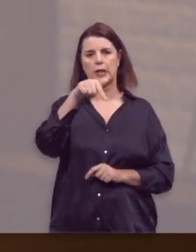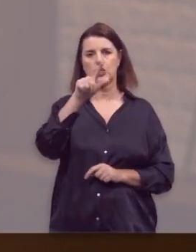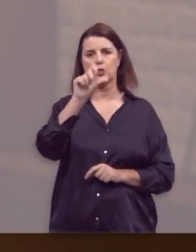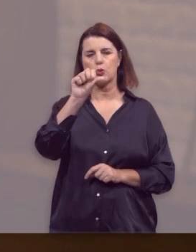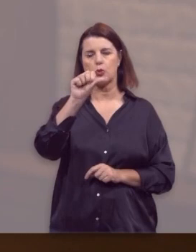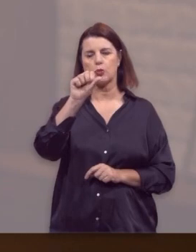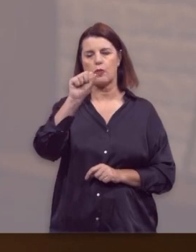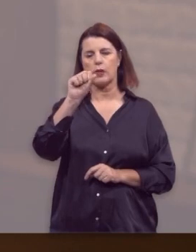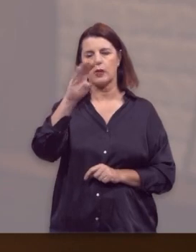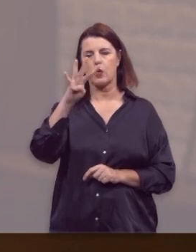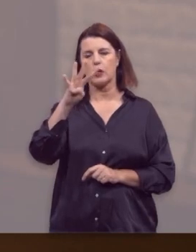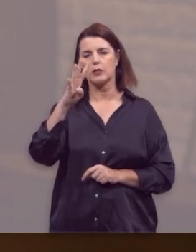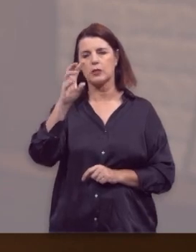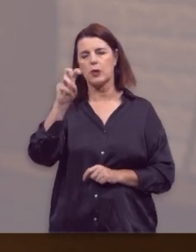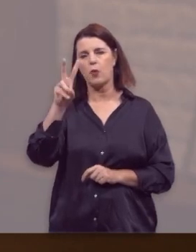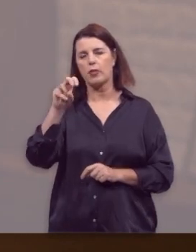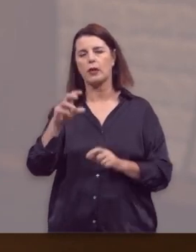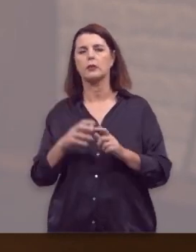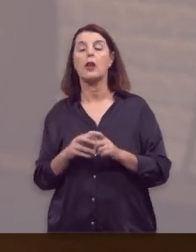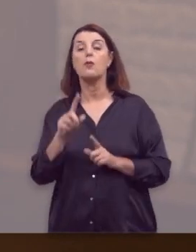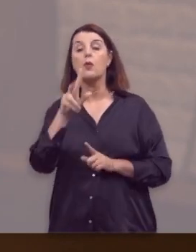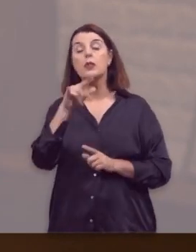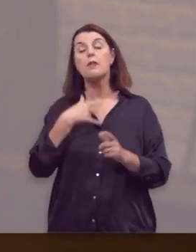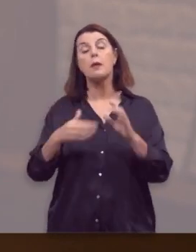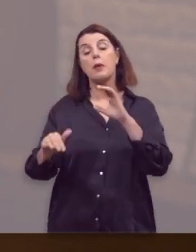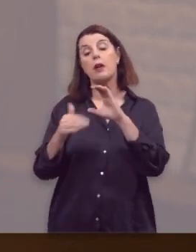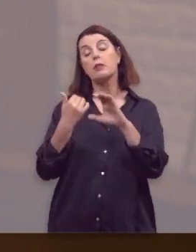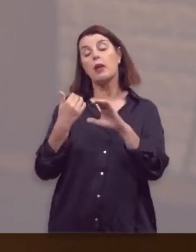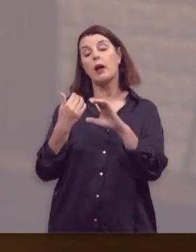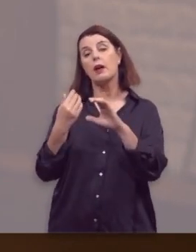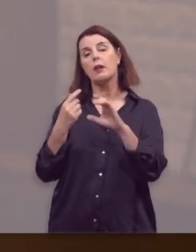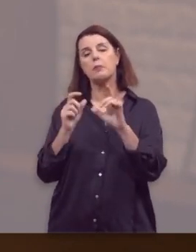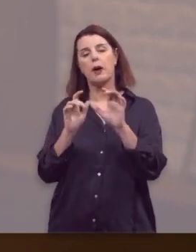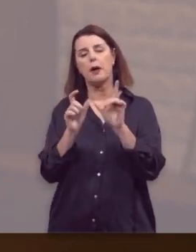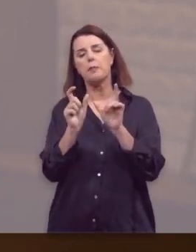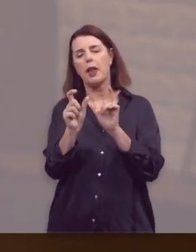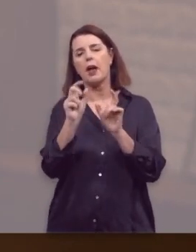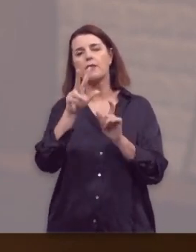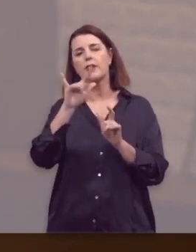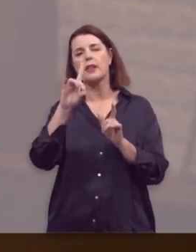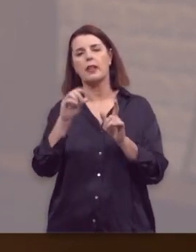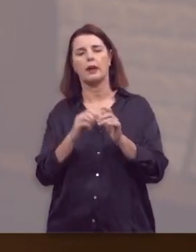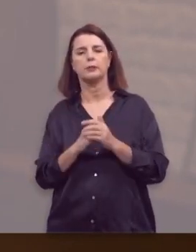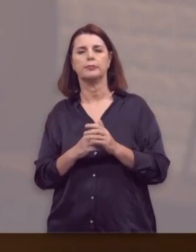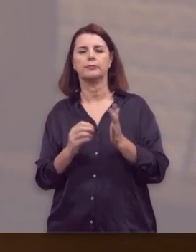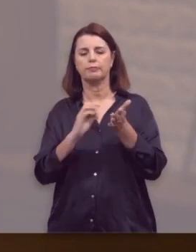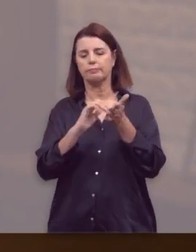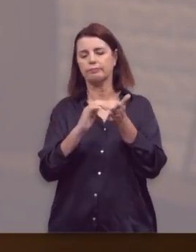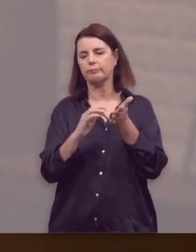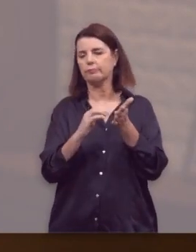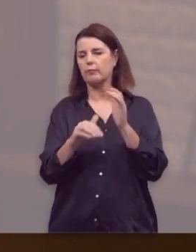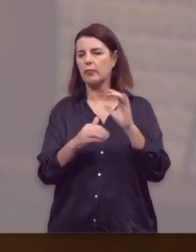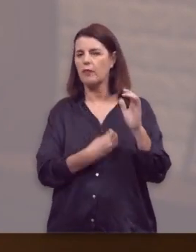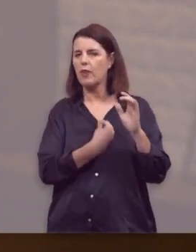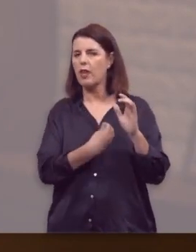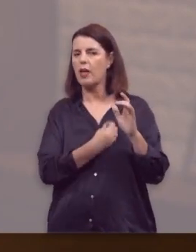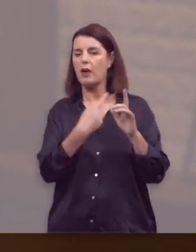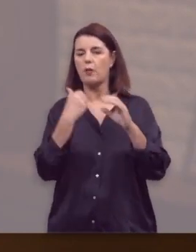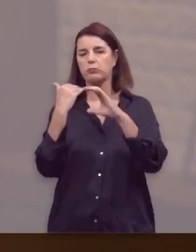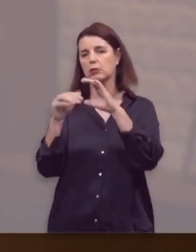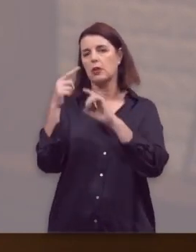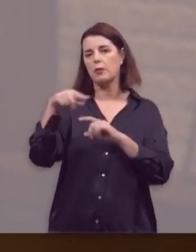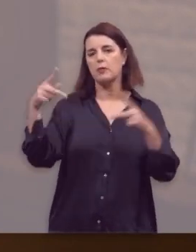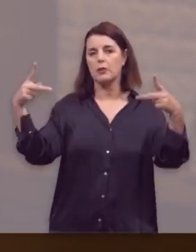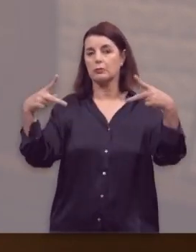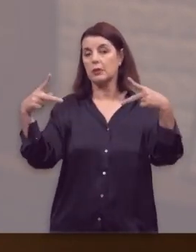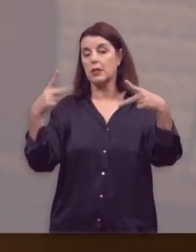947 18 94 50. Você vai mandar para a gente uma mensagem digitando apenas a palavra vida. E aí a gente vai te encaminhar esse programa